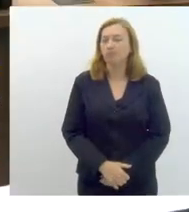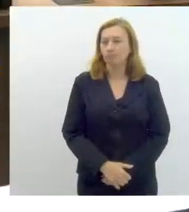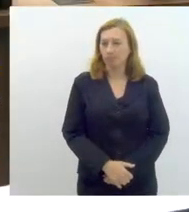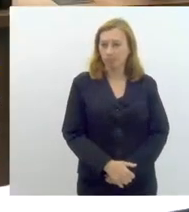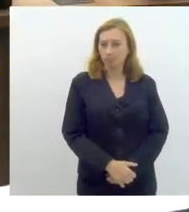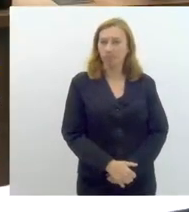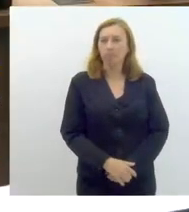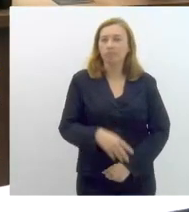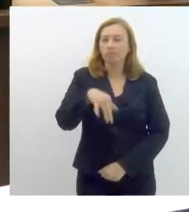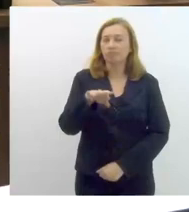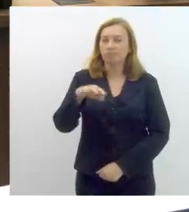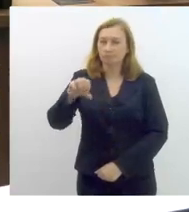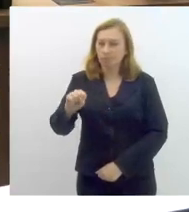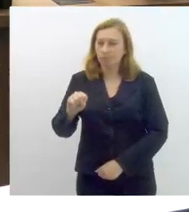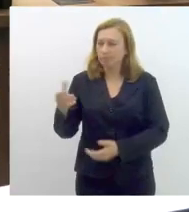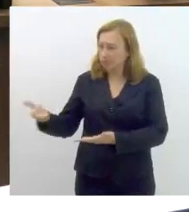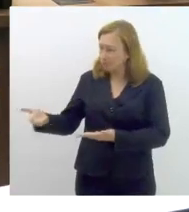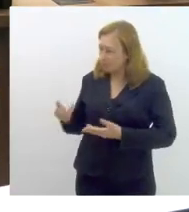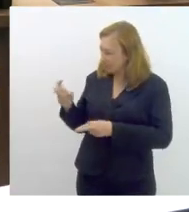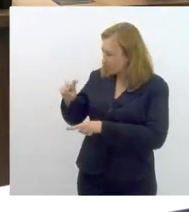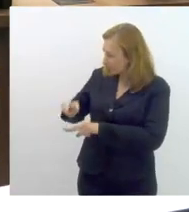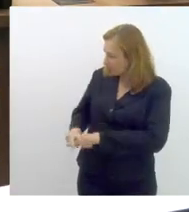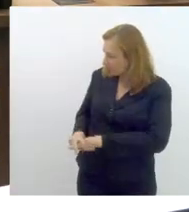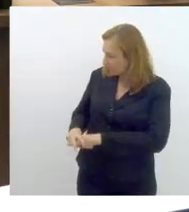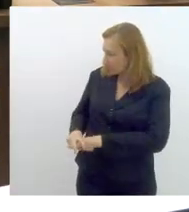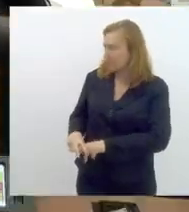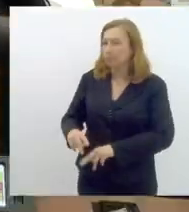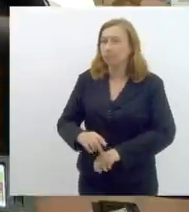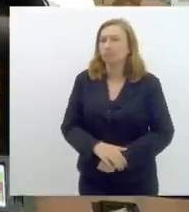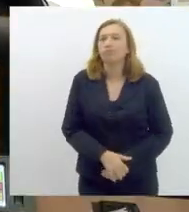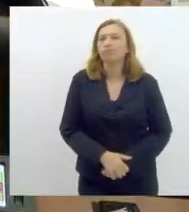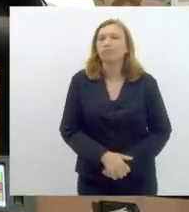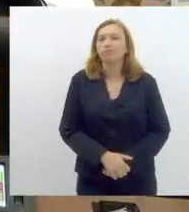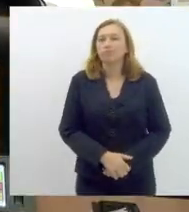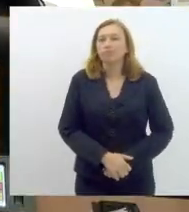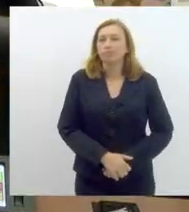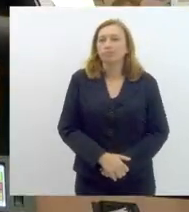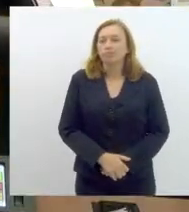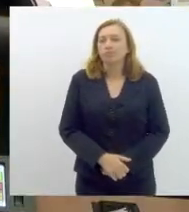Maísa, pode vir aqui também compor a mesa?